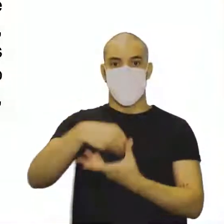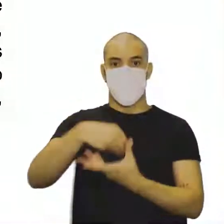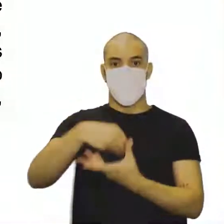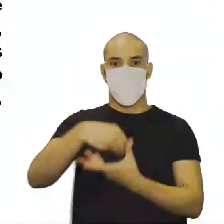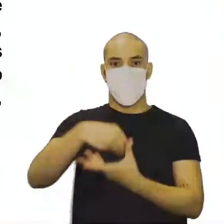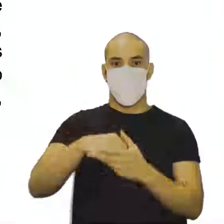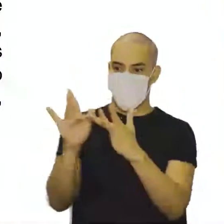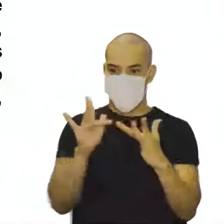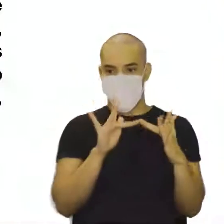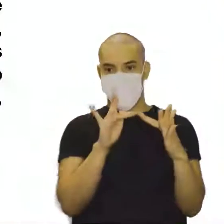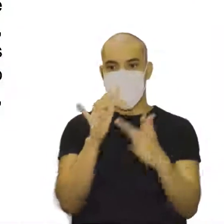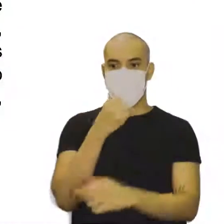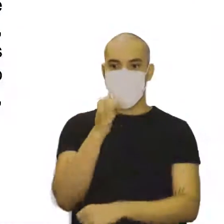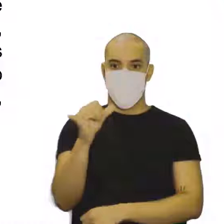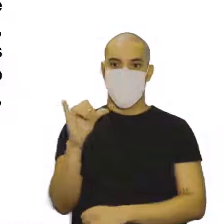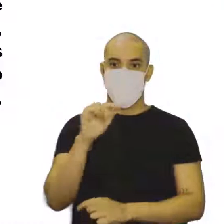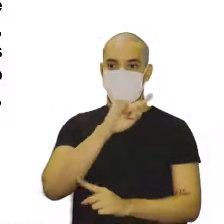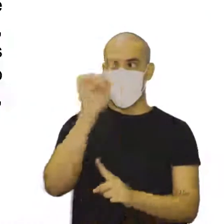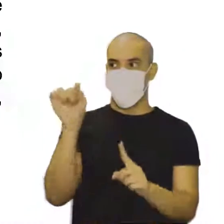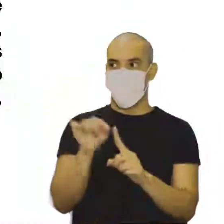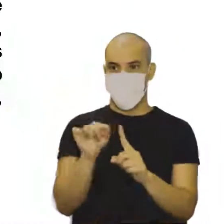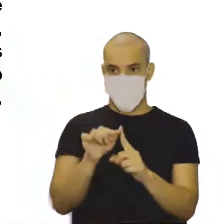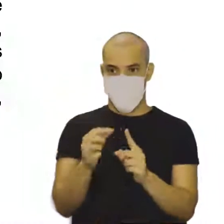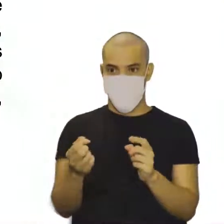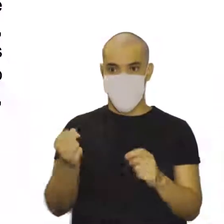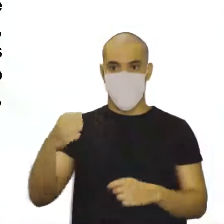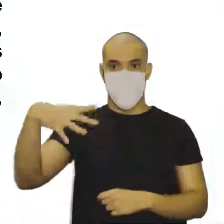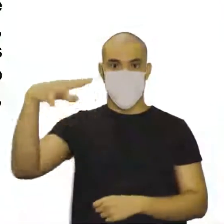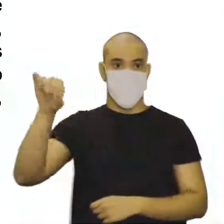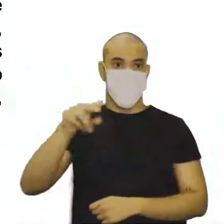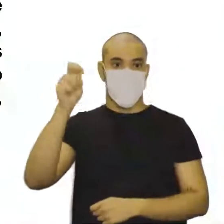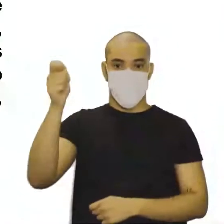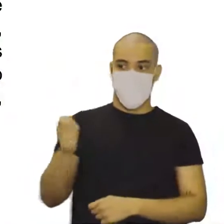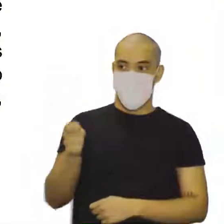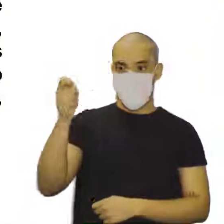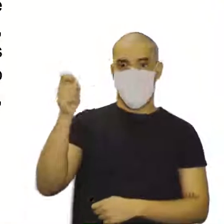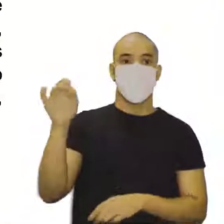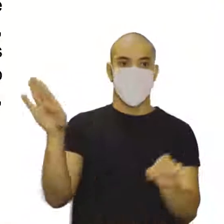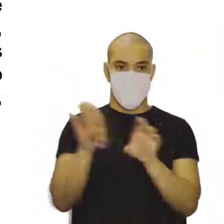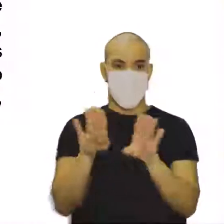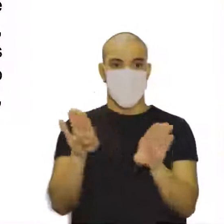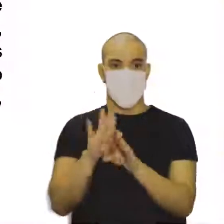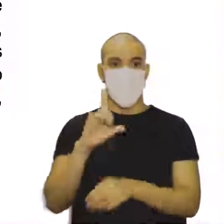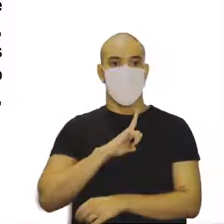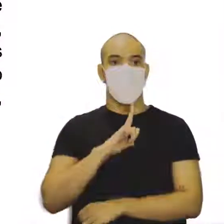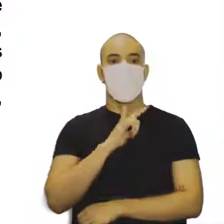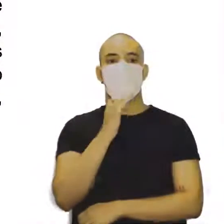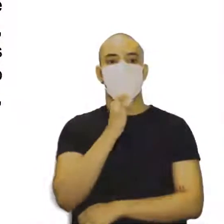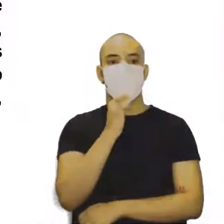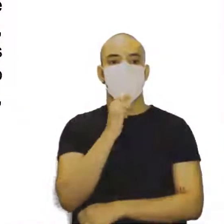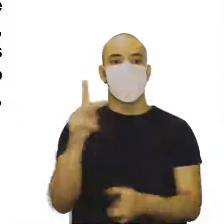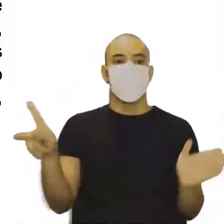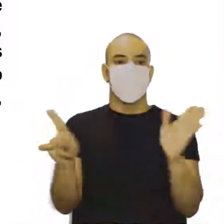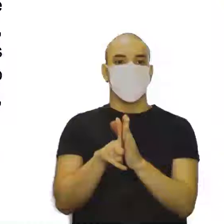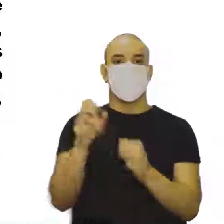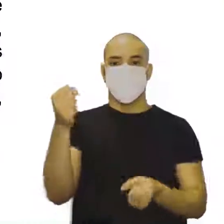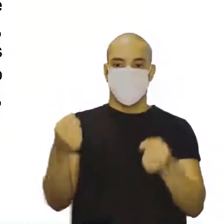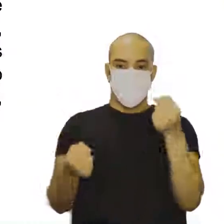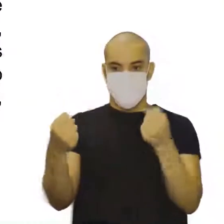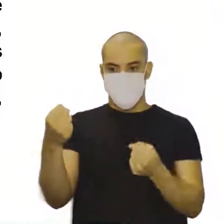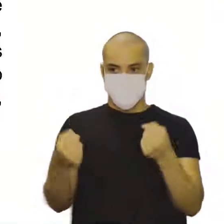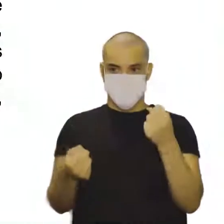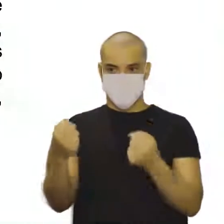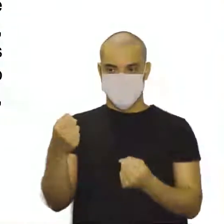contatos elétricos, servindo para ligar ou desligar dispositivos. Nós temos, por exemplo, os relés